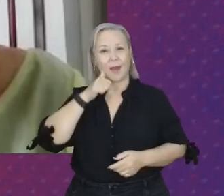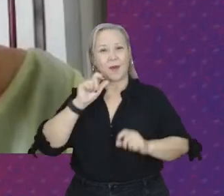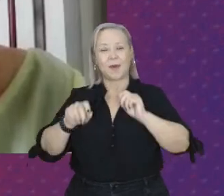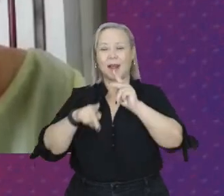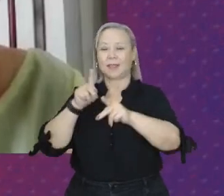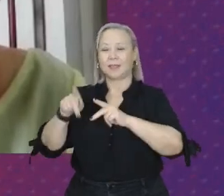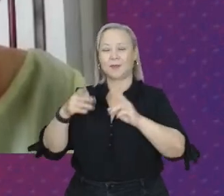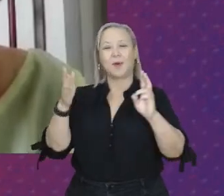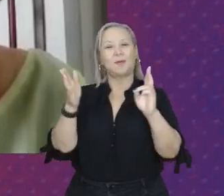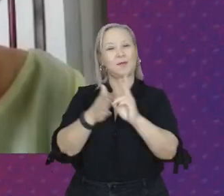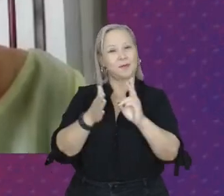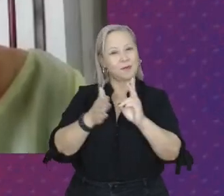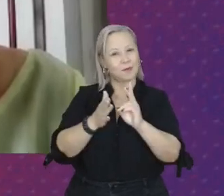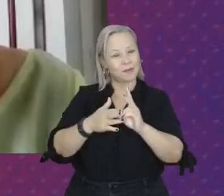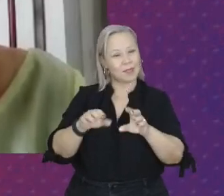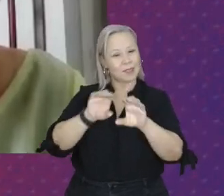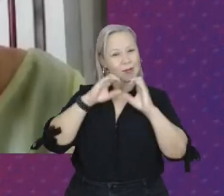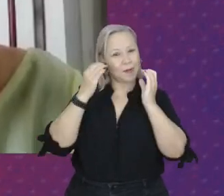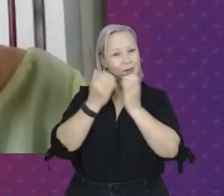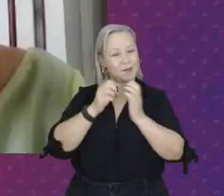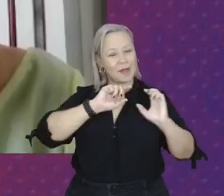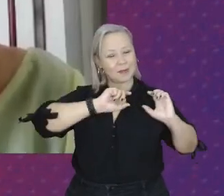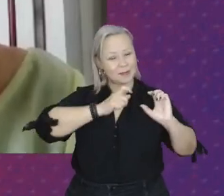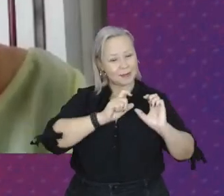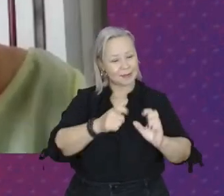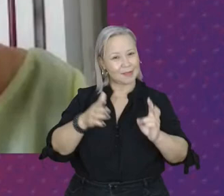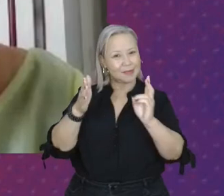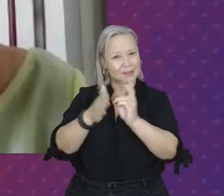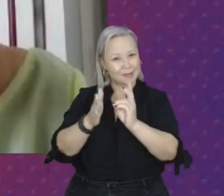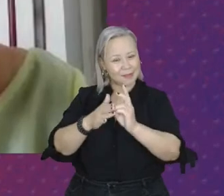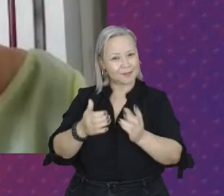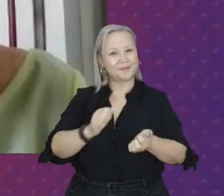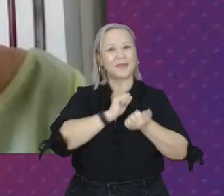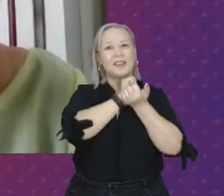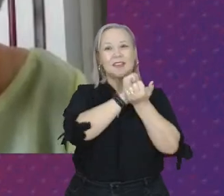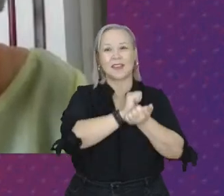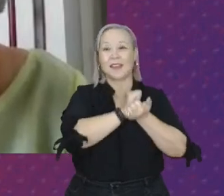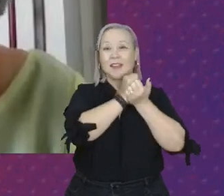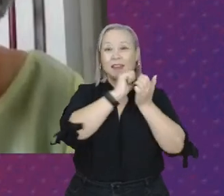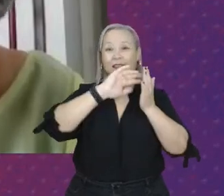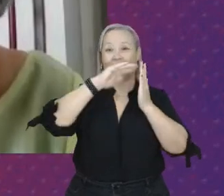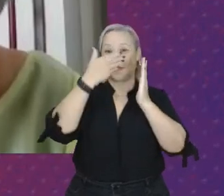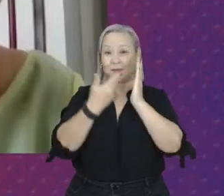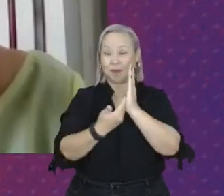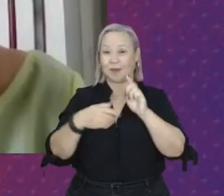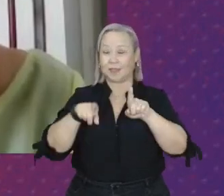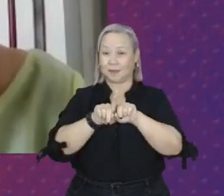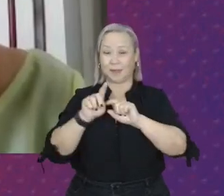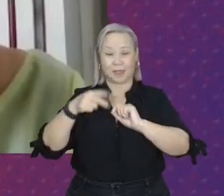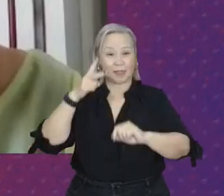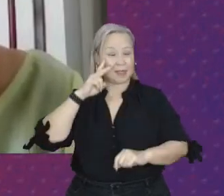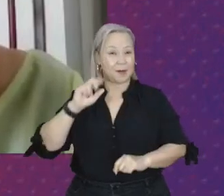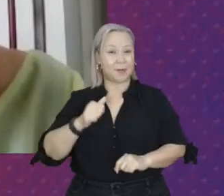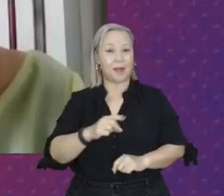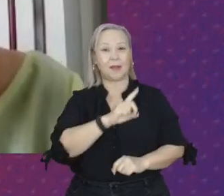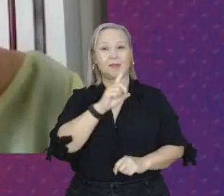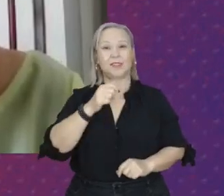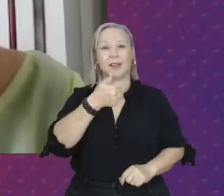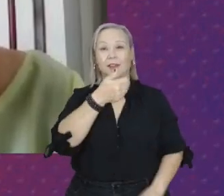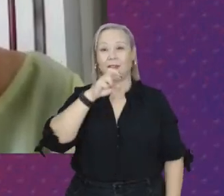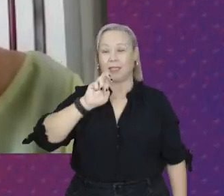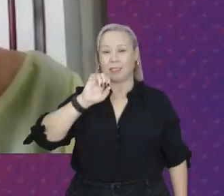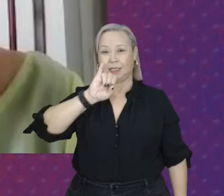povos indígenas, das comunidades tradicionais, das comunidades quilombolas. E também quero lembrar que o dia 25 de